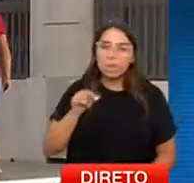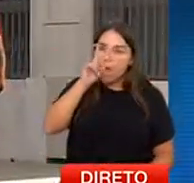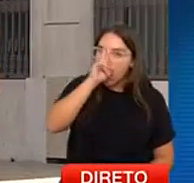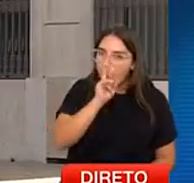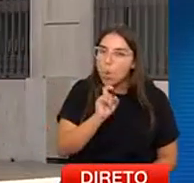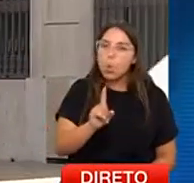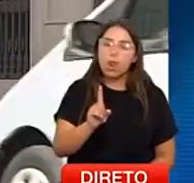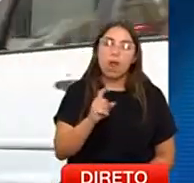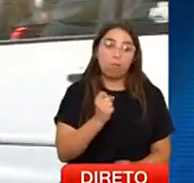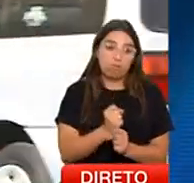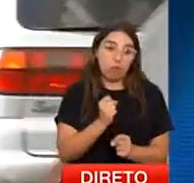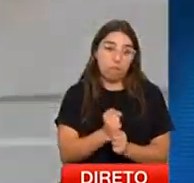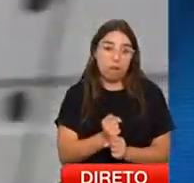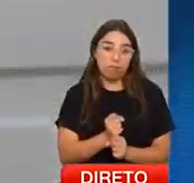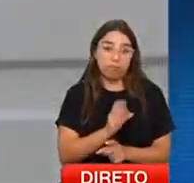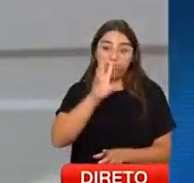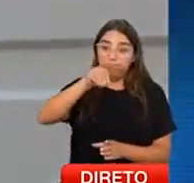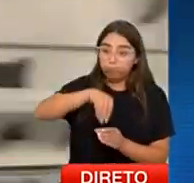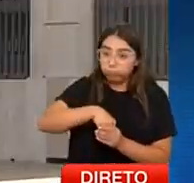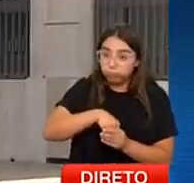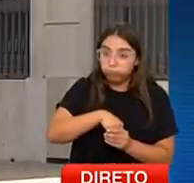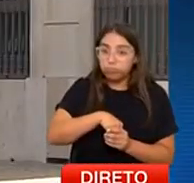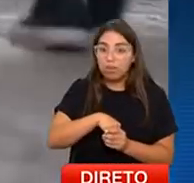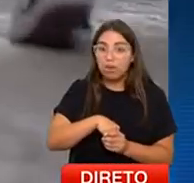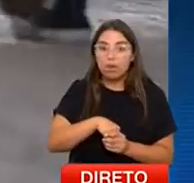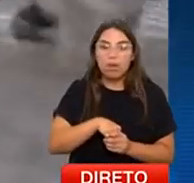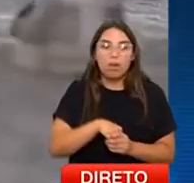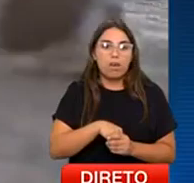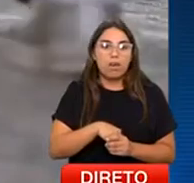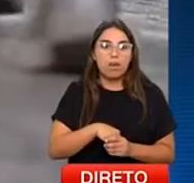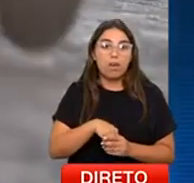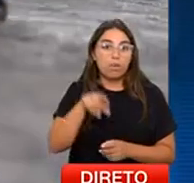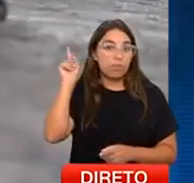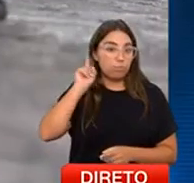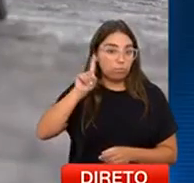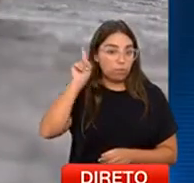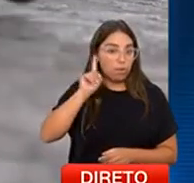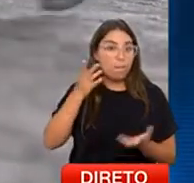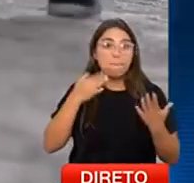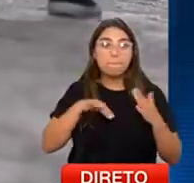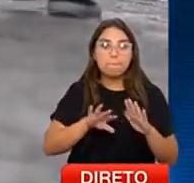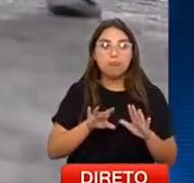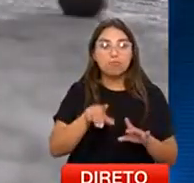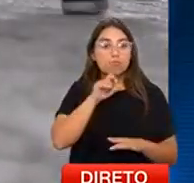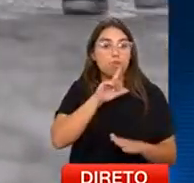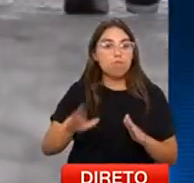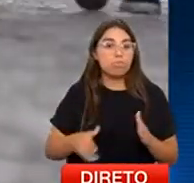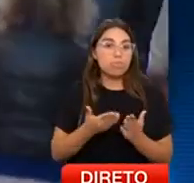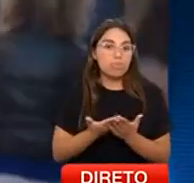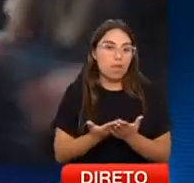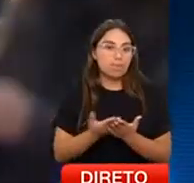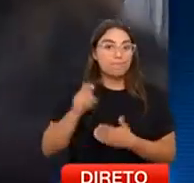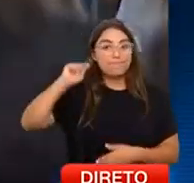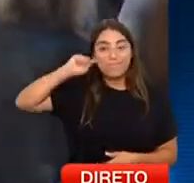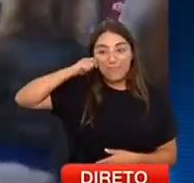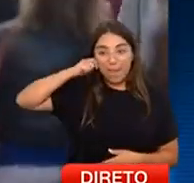eh o local de trabalho pode ser um um local um fator muito protetor para aquilo que é a nossa dimensão de saúde mental mas também pode perigar muito aquilo que é a dimensão de saúde mental e